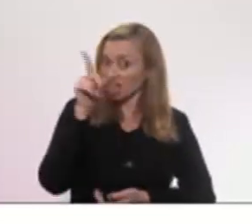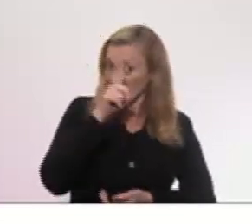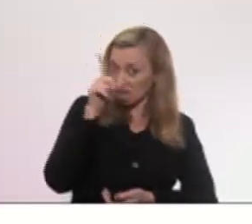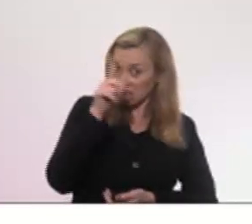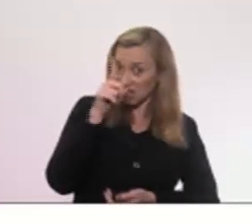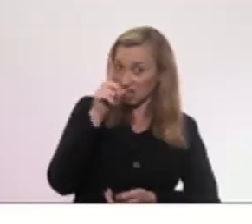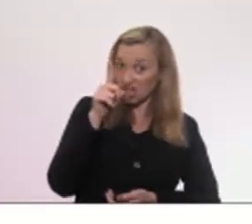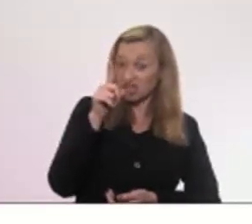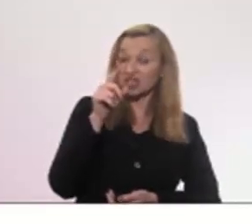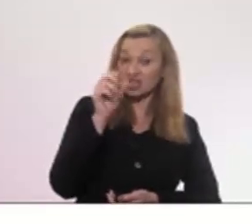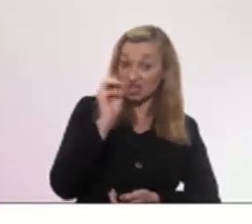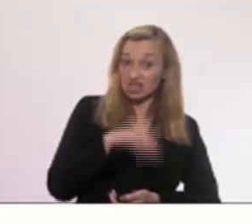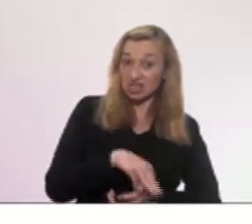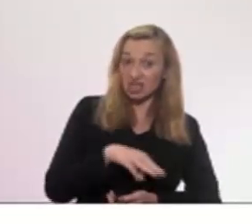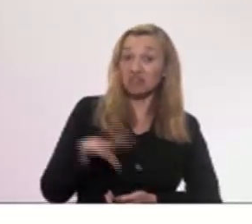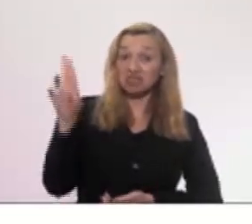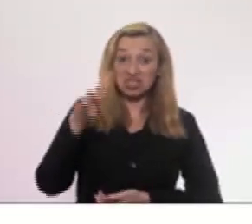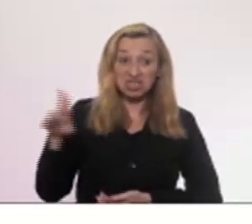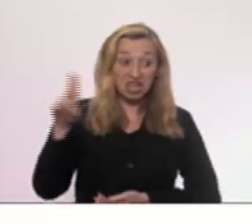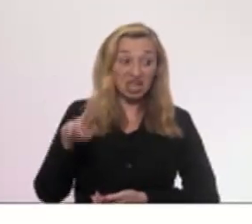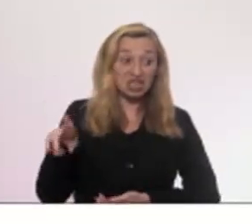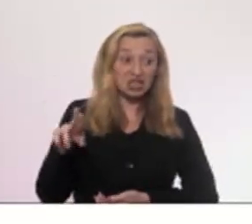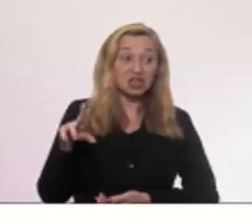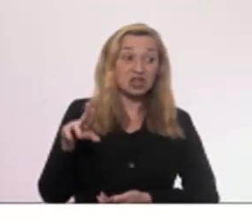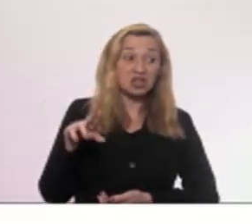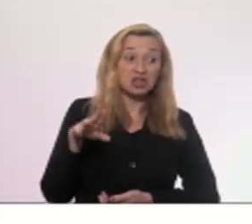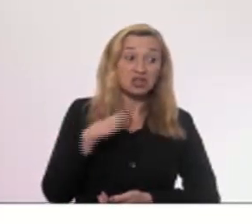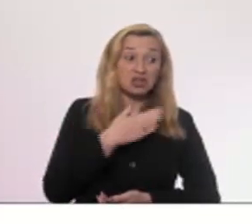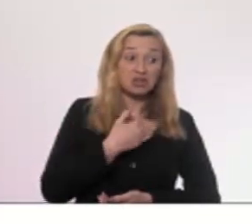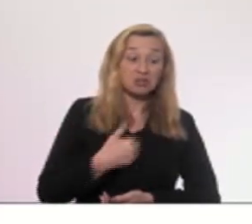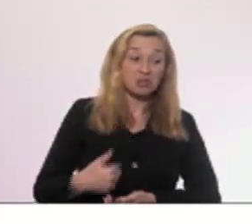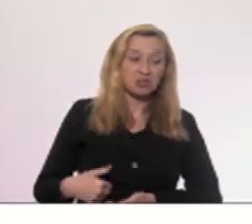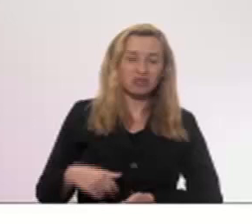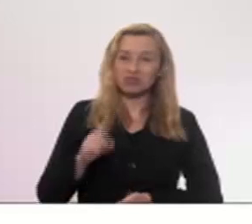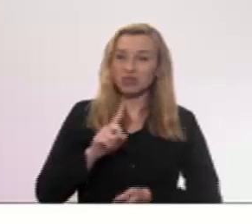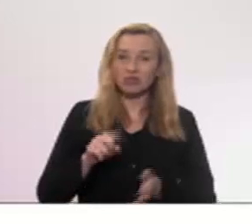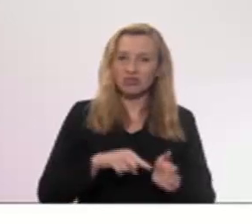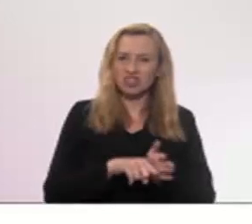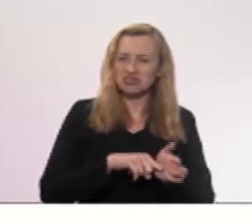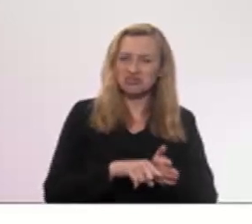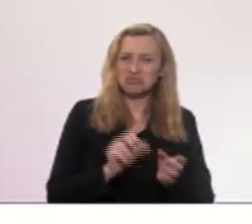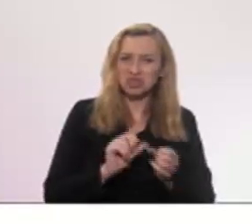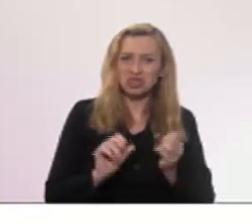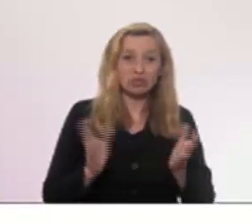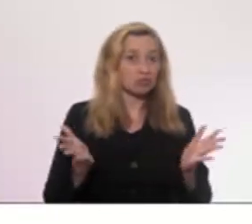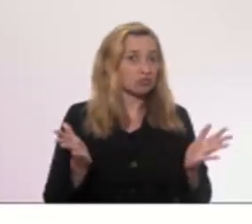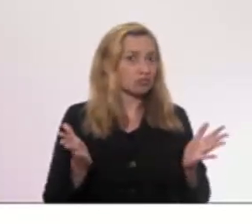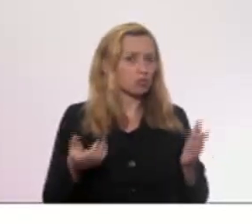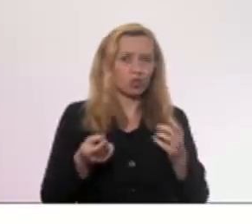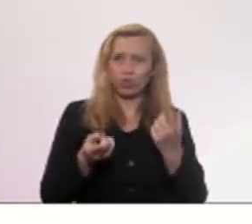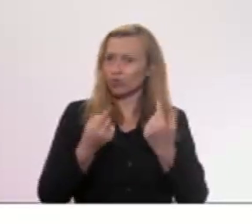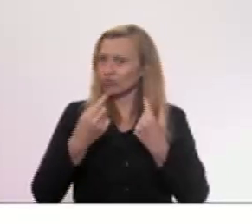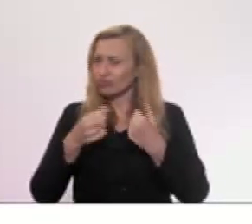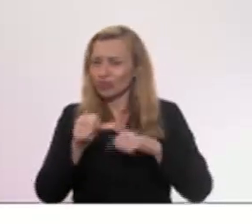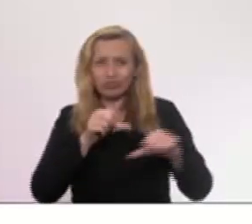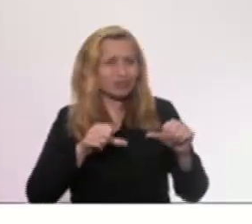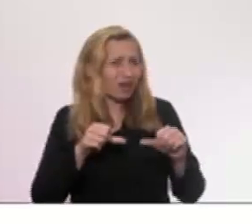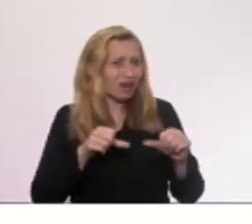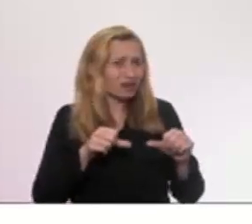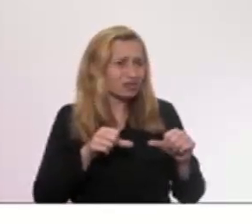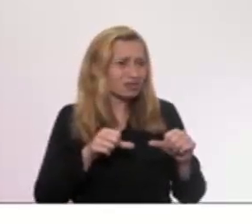sim era uma universidade, que de modo geral nas universidades públicas não se fazia pesquisa. Mas olha, ao contrário, quase